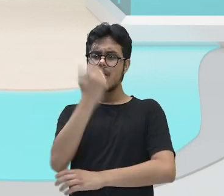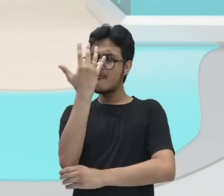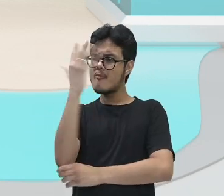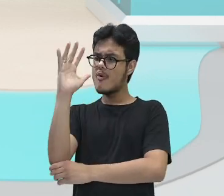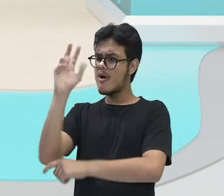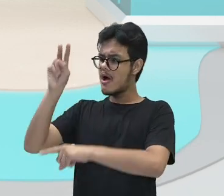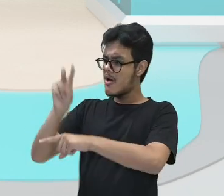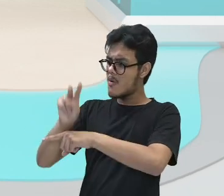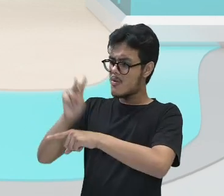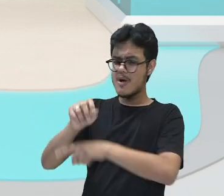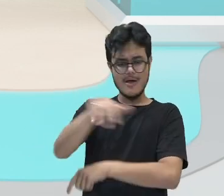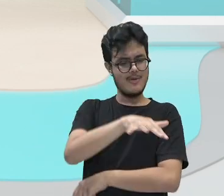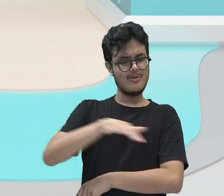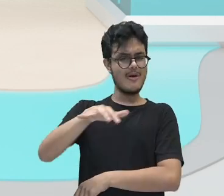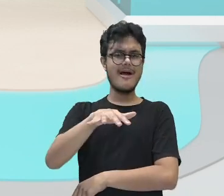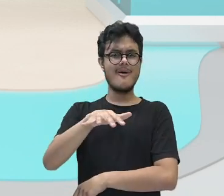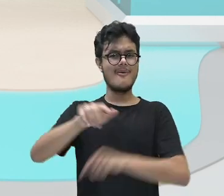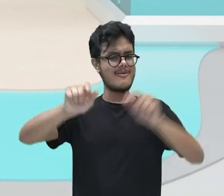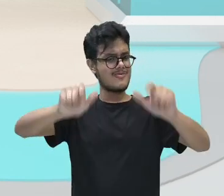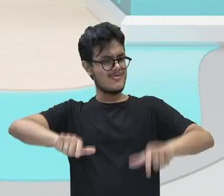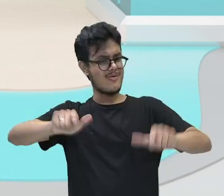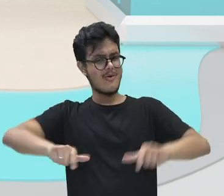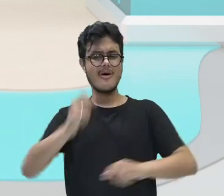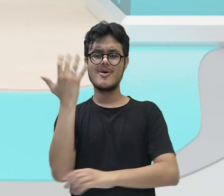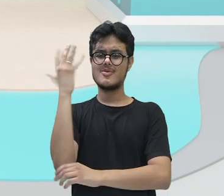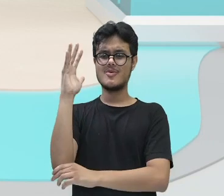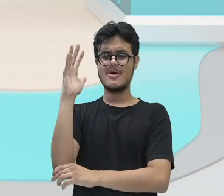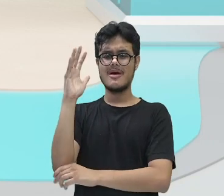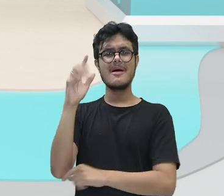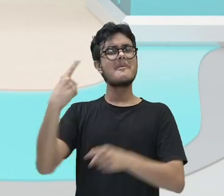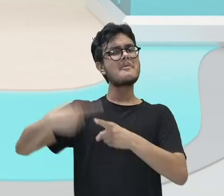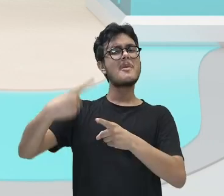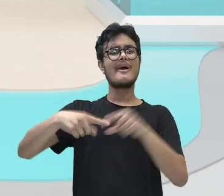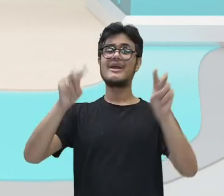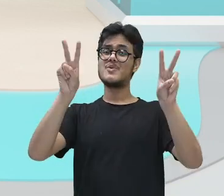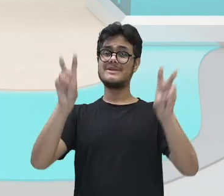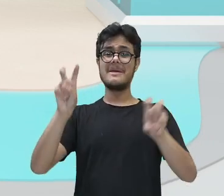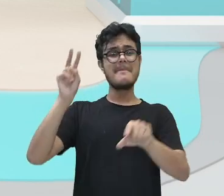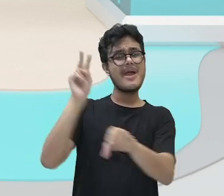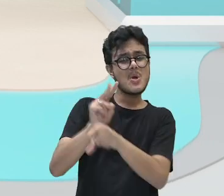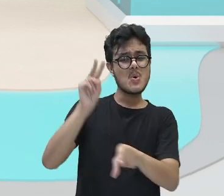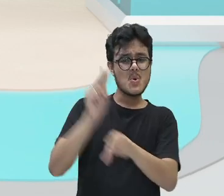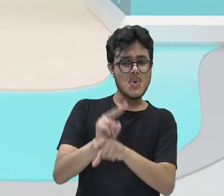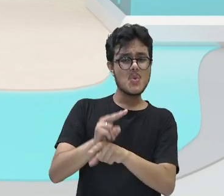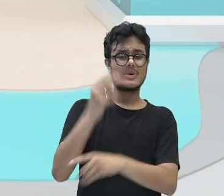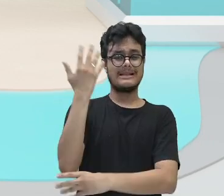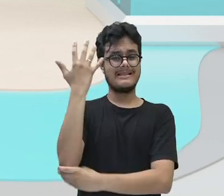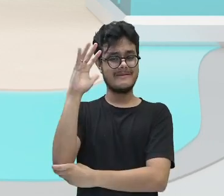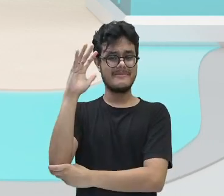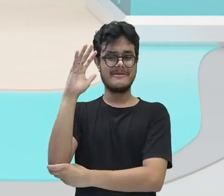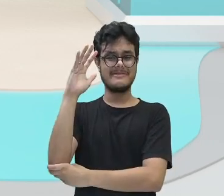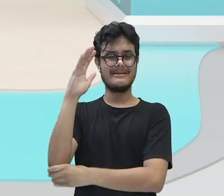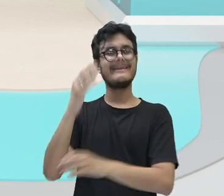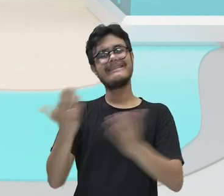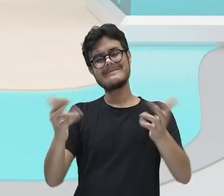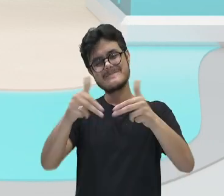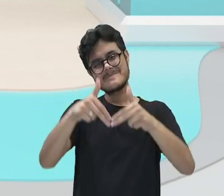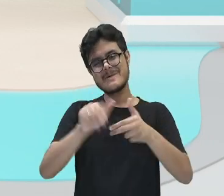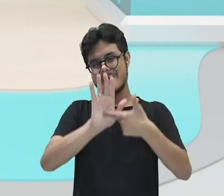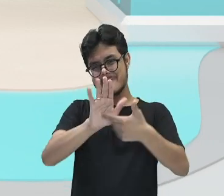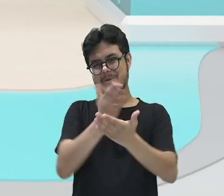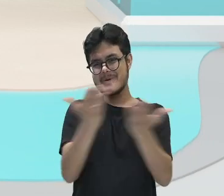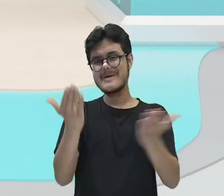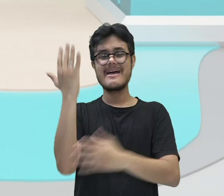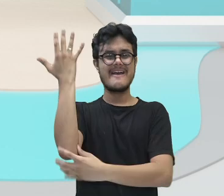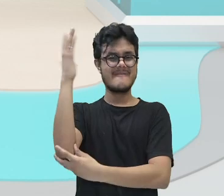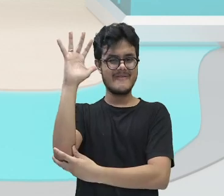que eu estava pensando, tinha que envolver a floresta, porque era questão da preservação do meio ambiente. Então, eu estaria numa